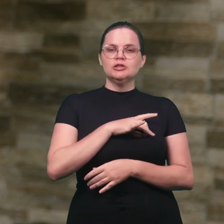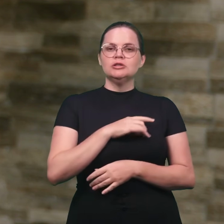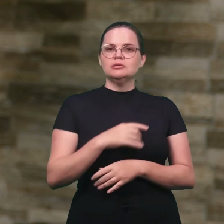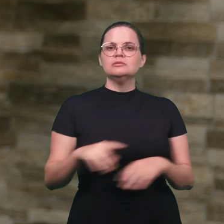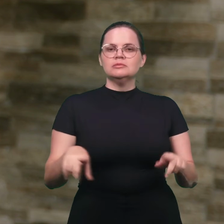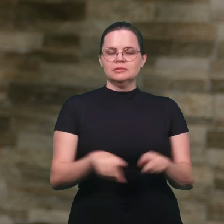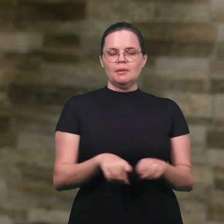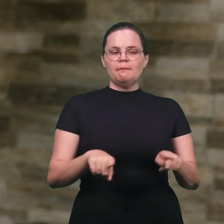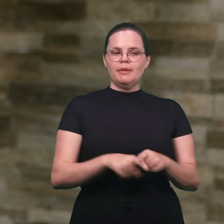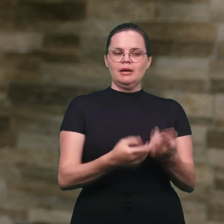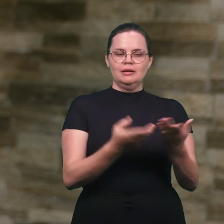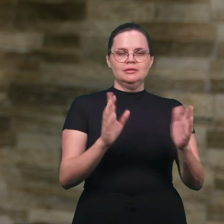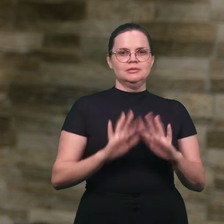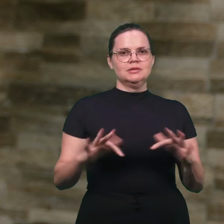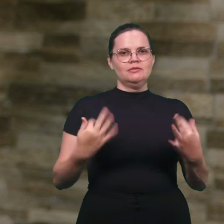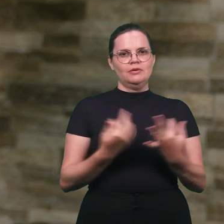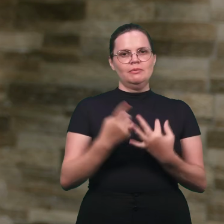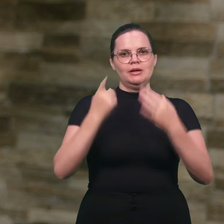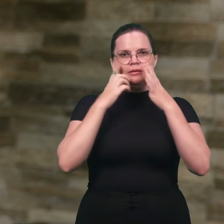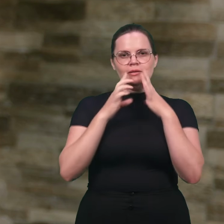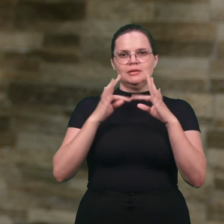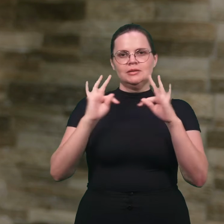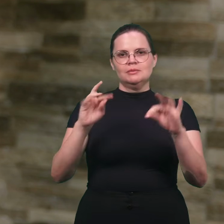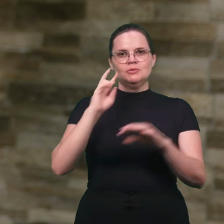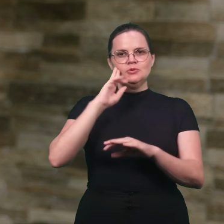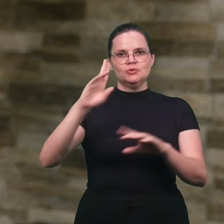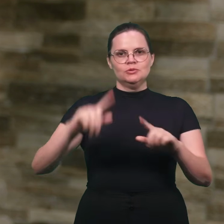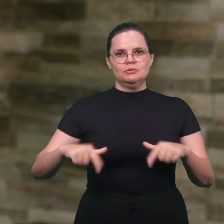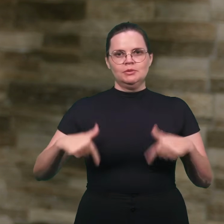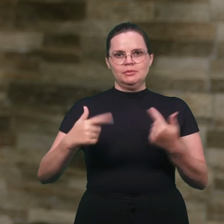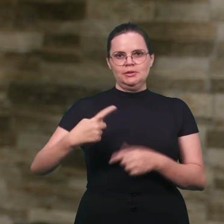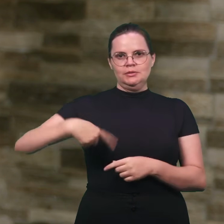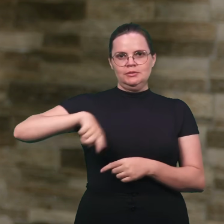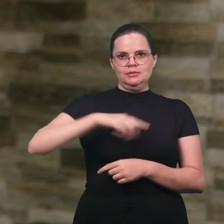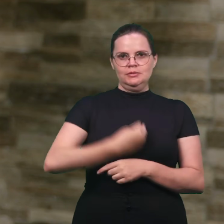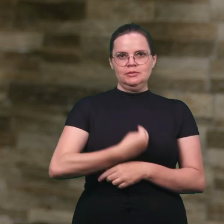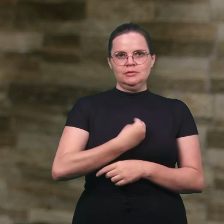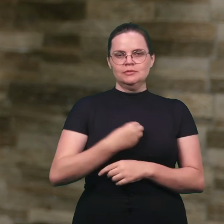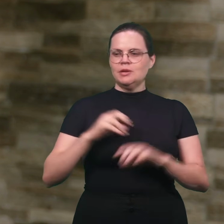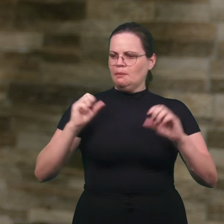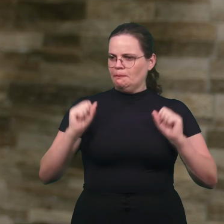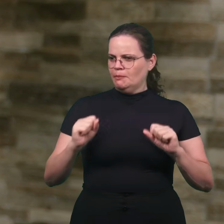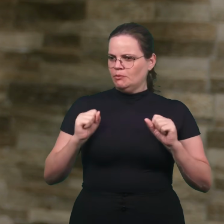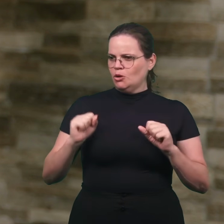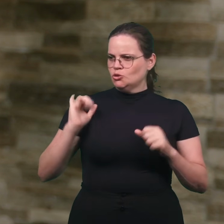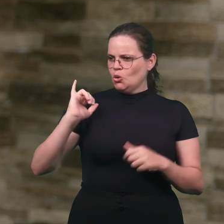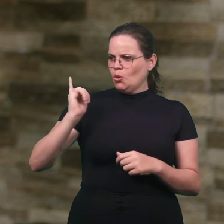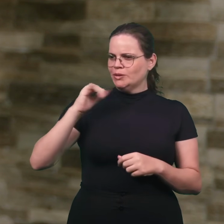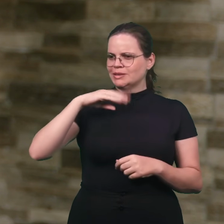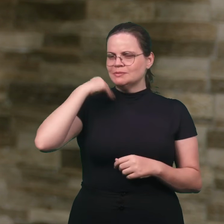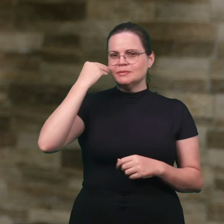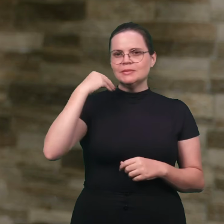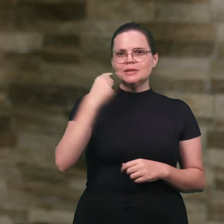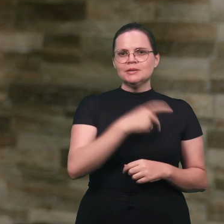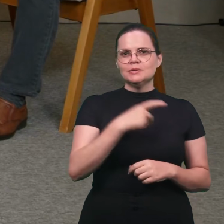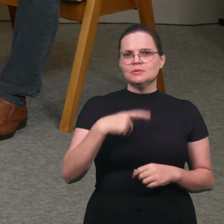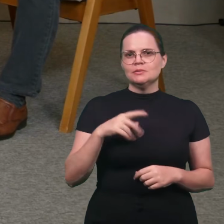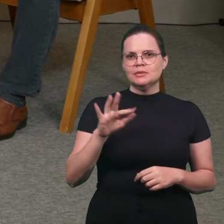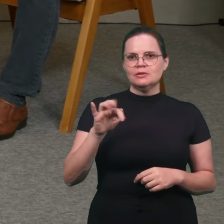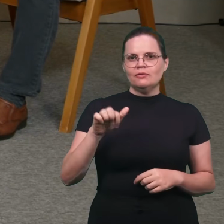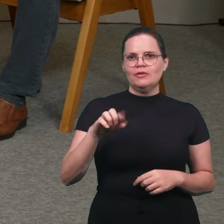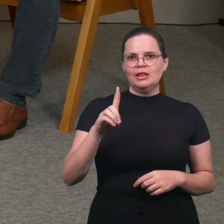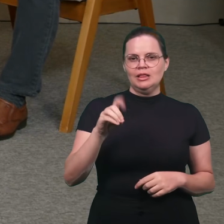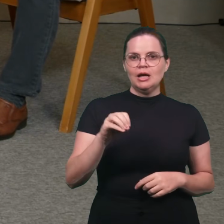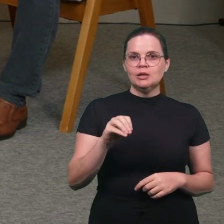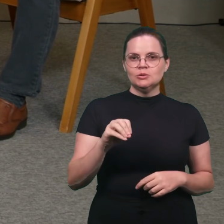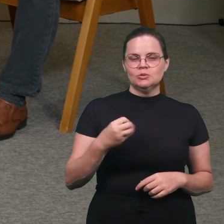são testemunhos daquilo que o Senhor tem feito no nosso meio. Posso contar uma experiência que o pastor Fernando, que assistiu o Chile,